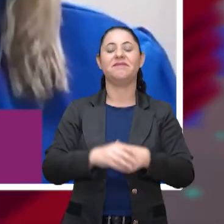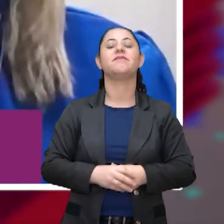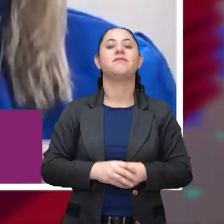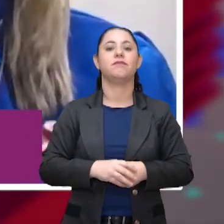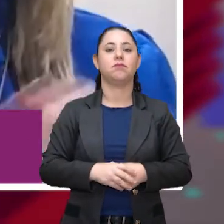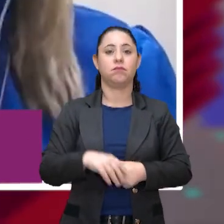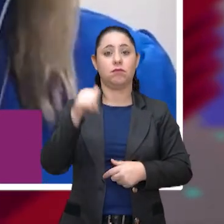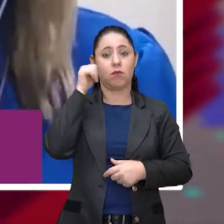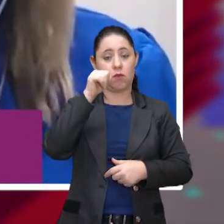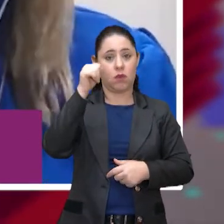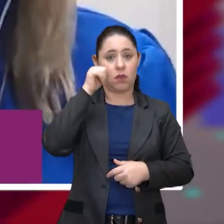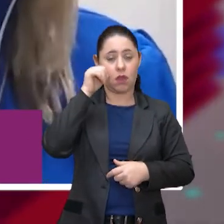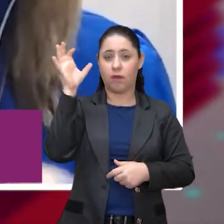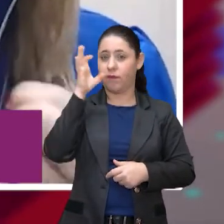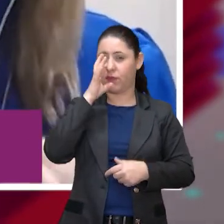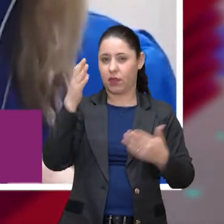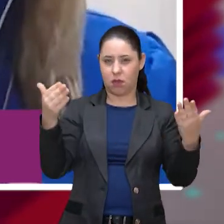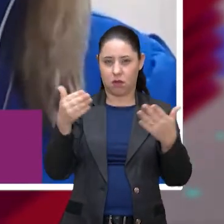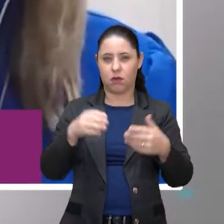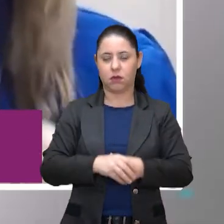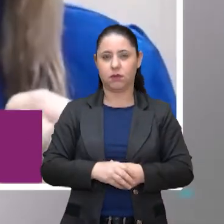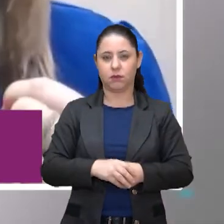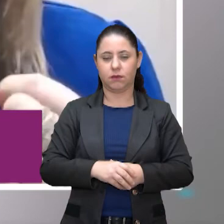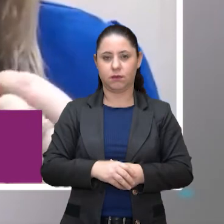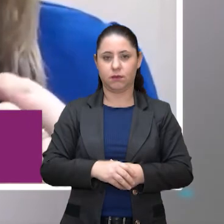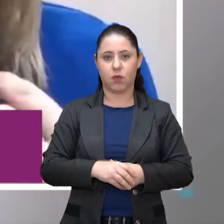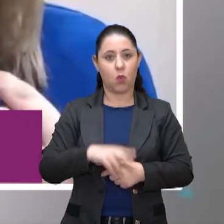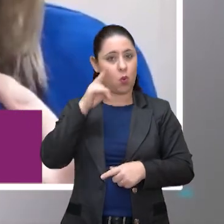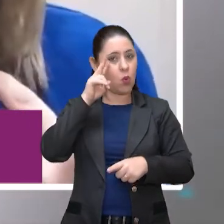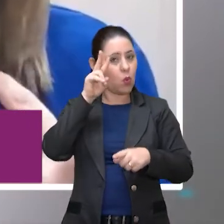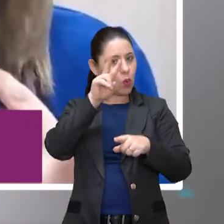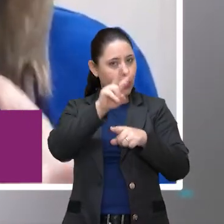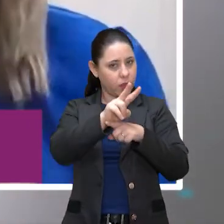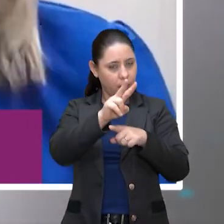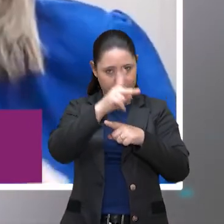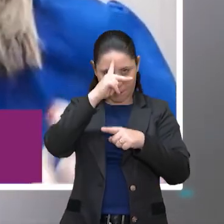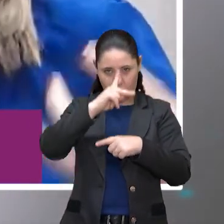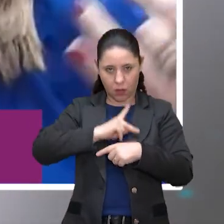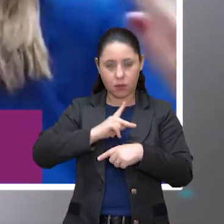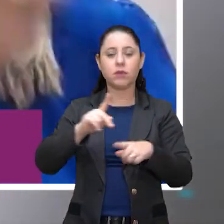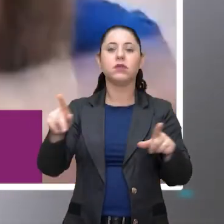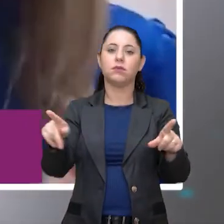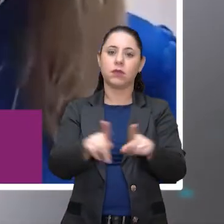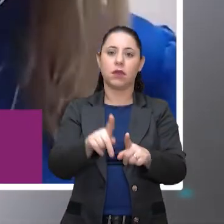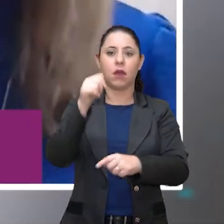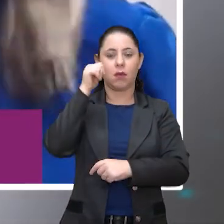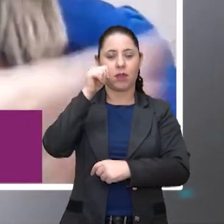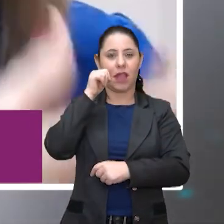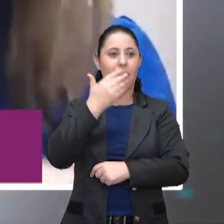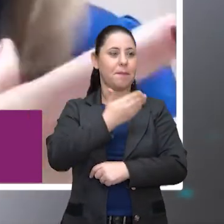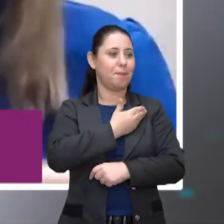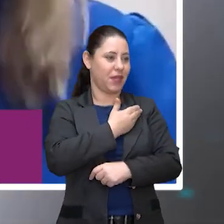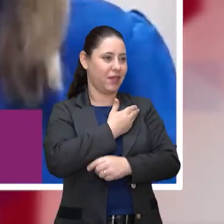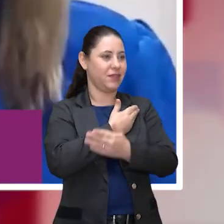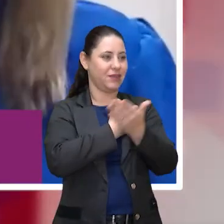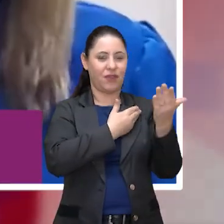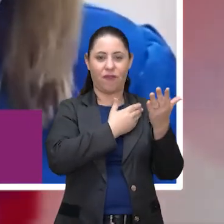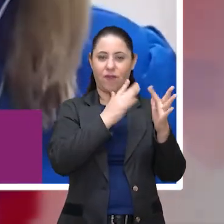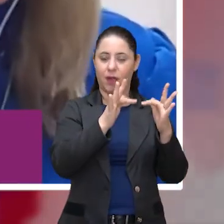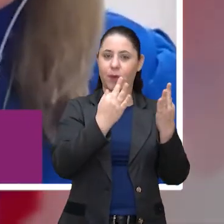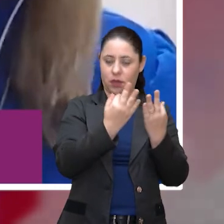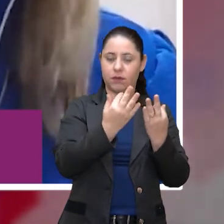é exatamente para a mulher que está nos assistindo, o autocuidado, e para a mulher, a colega, a amiga,